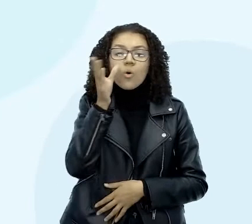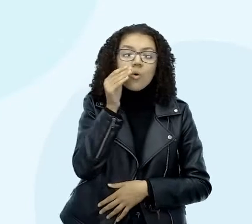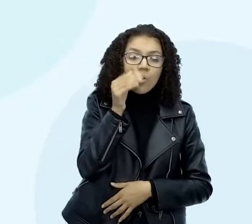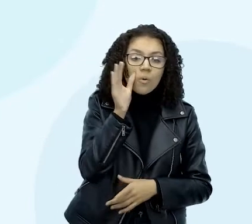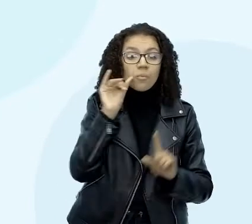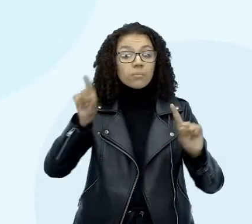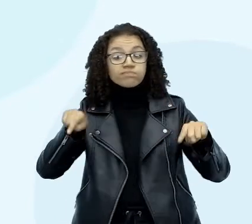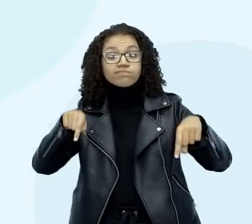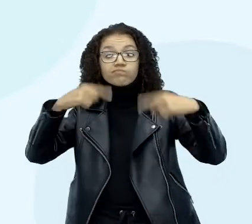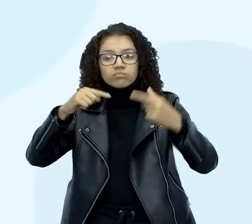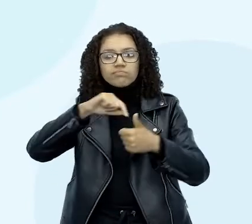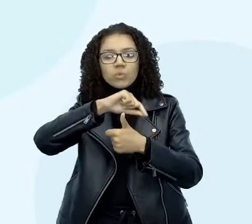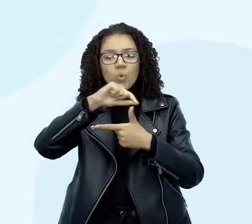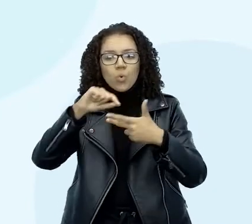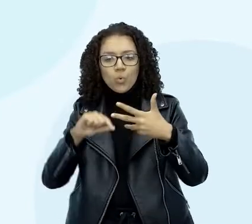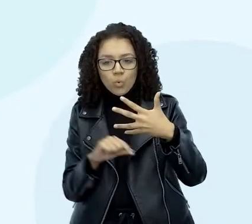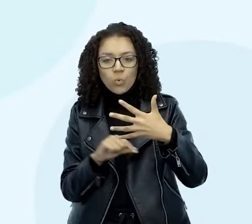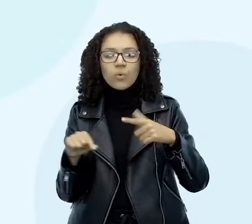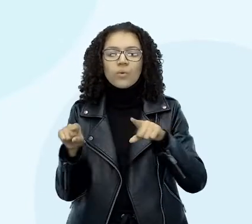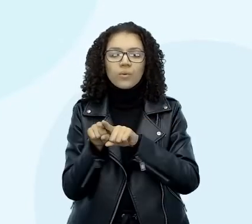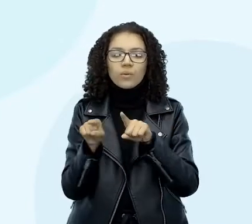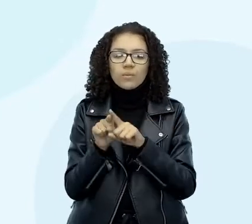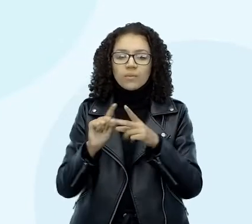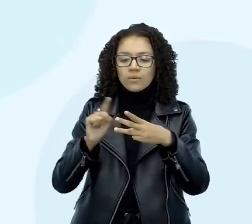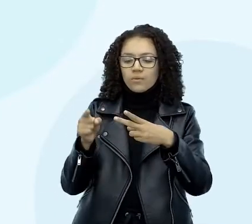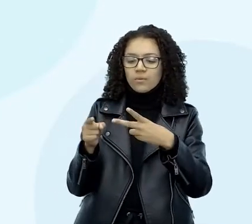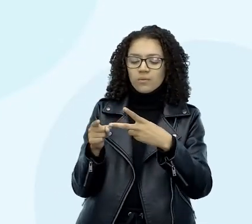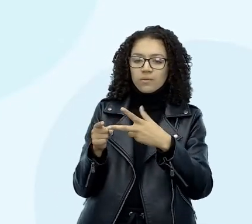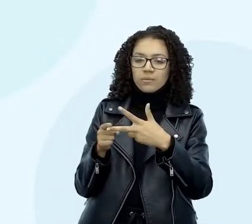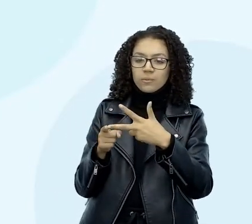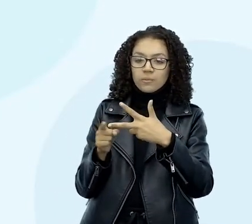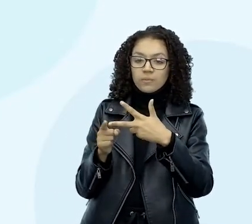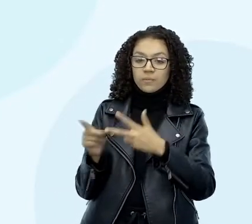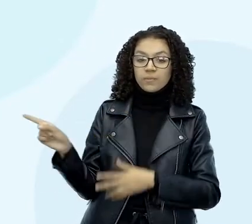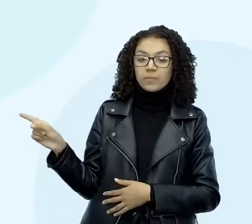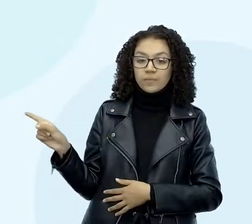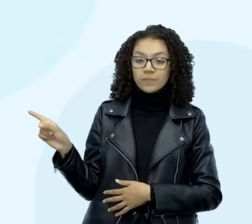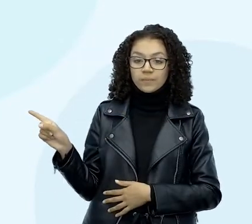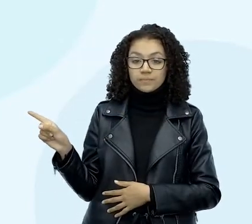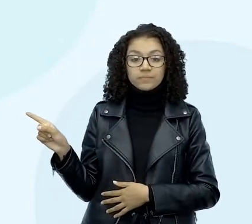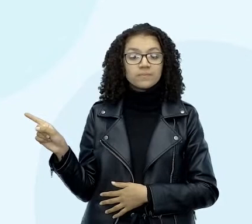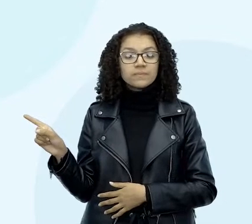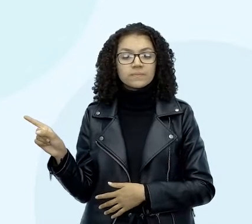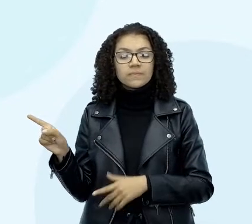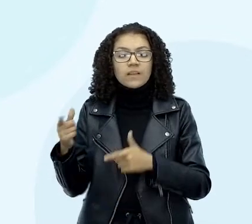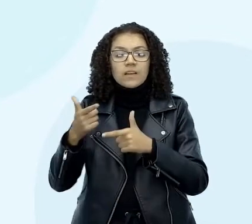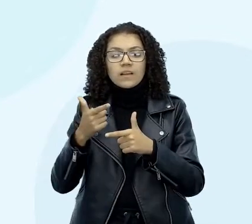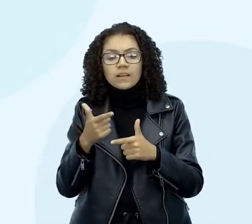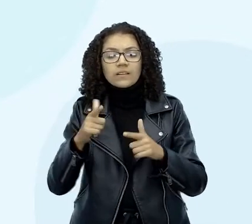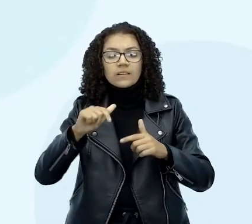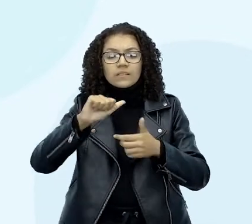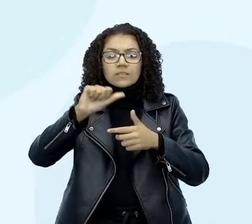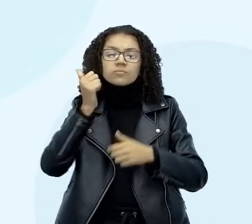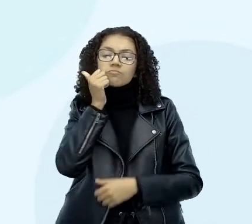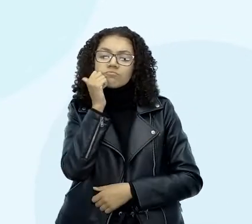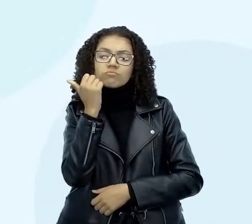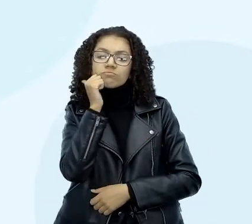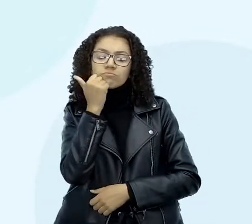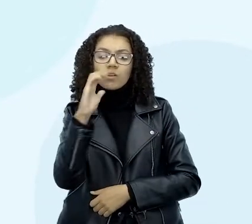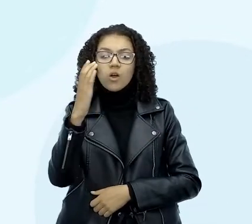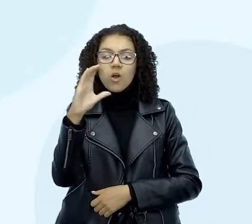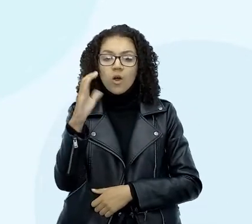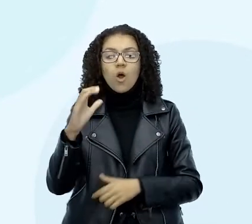trabalha com isso. Fronteiras das Ciências é um programa que explica como funciona a ciência numa atmosfera descontraída, como